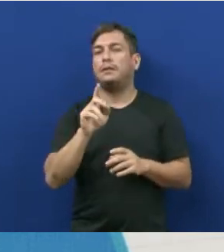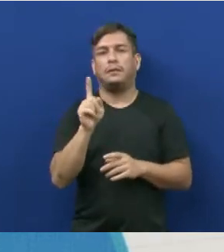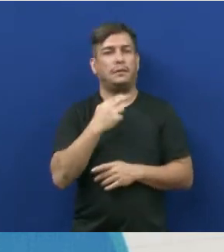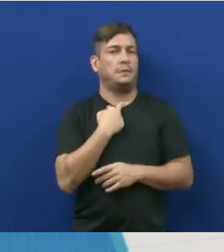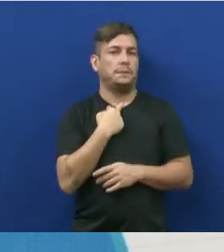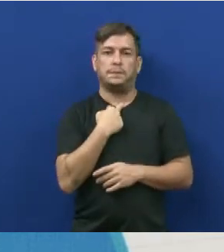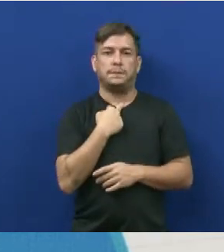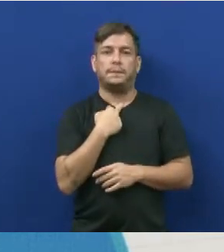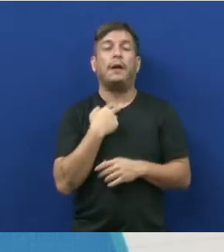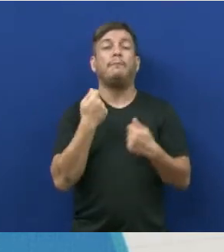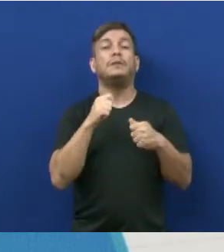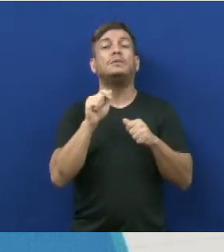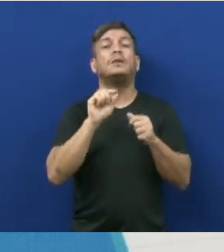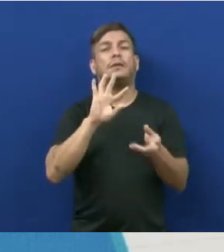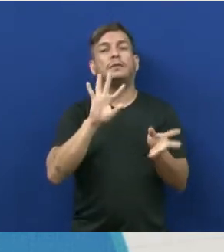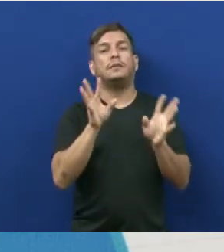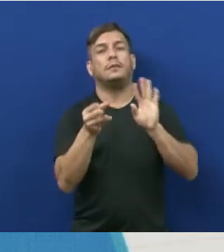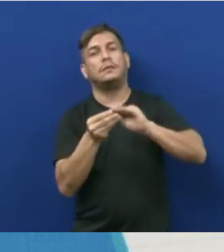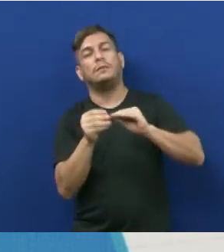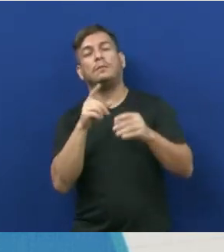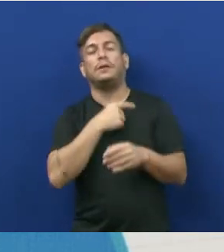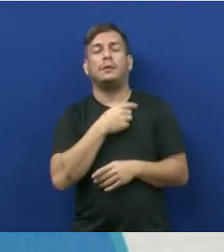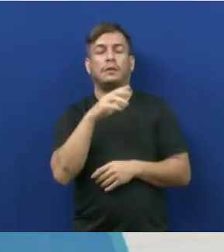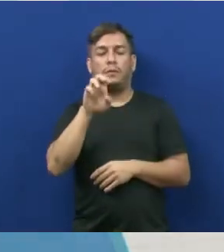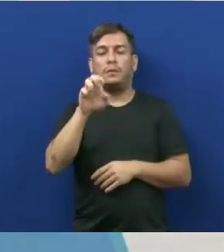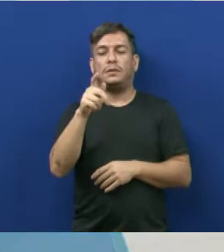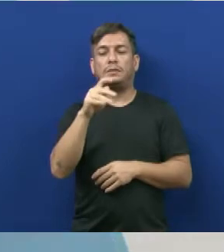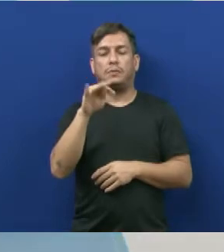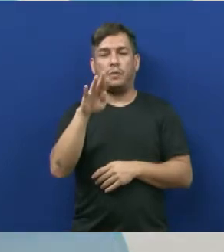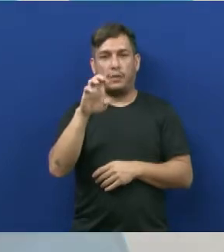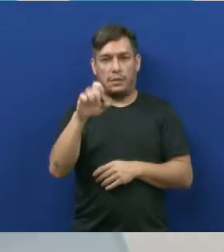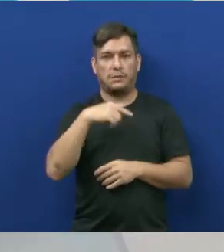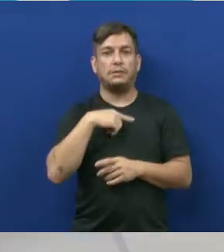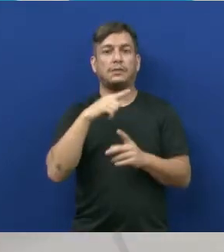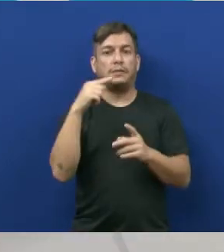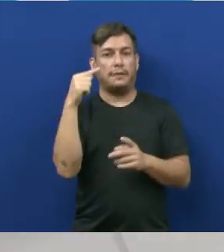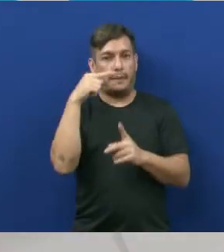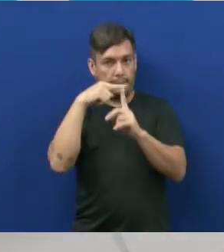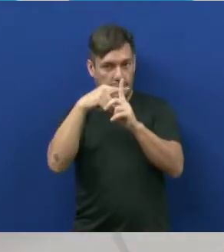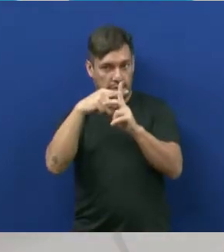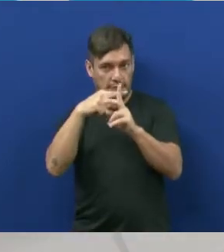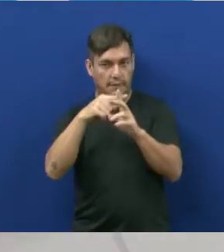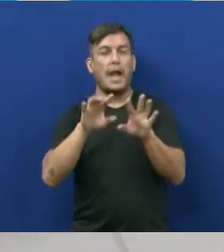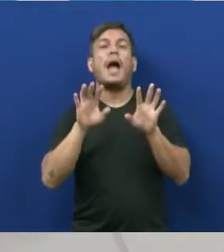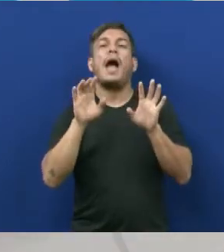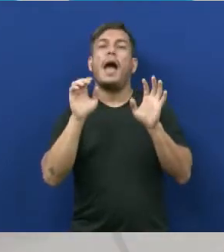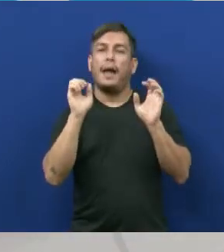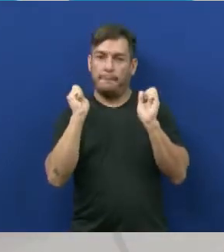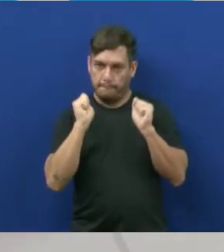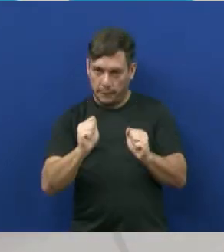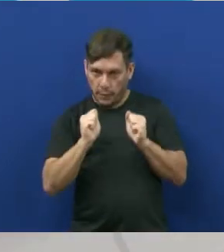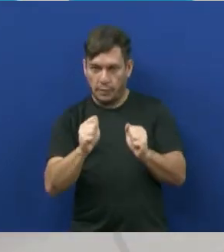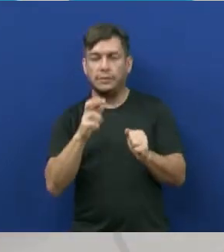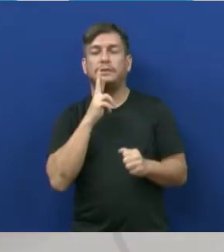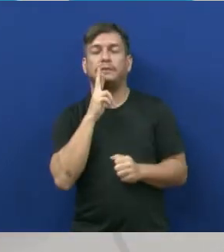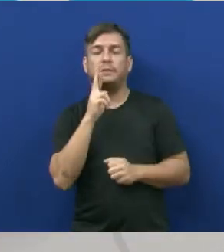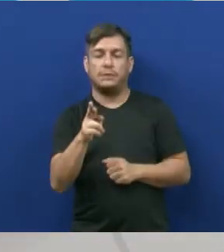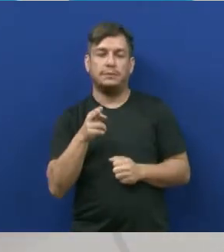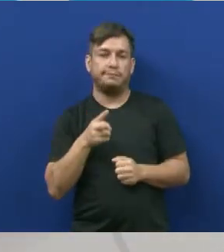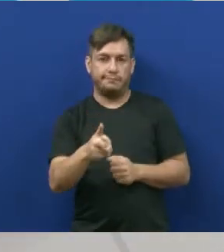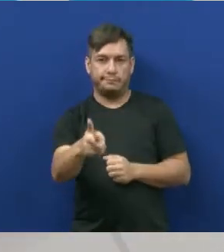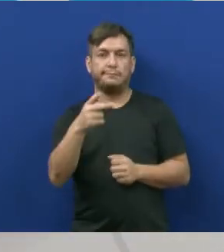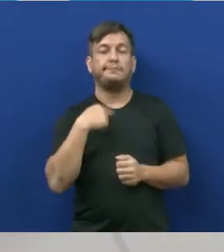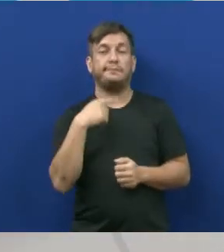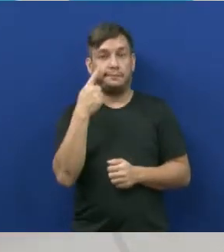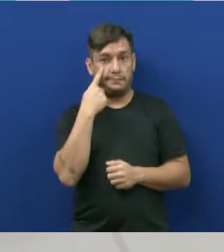nós temos que transformar esse expoente para que ele fique positivo e só assim a gente consiga resolver a nossa potenciação.